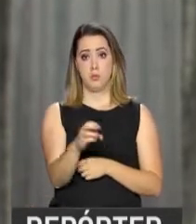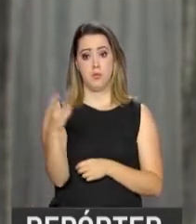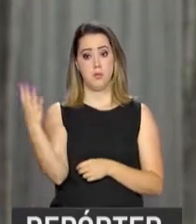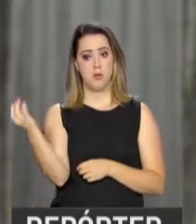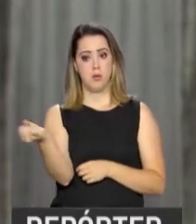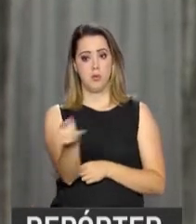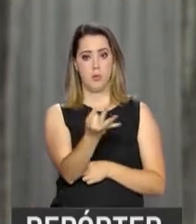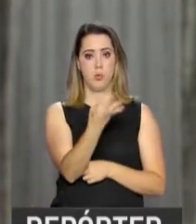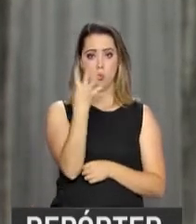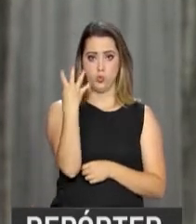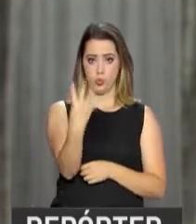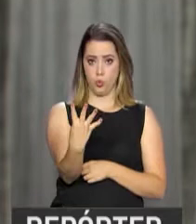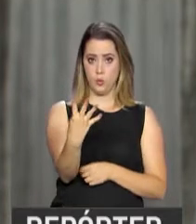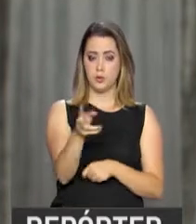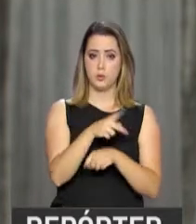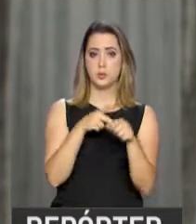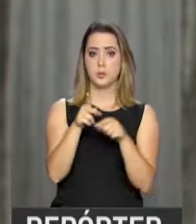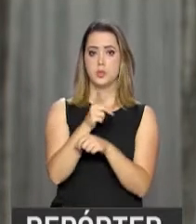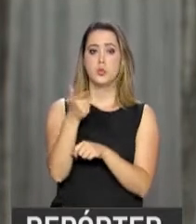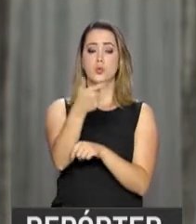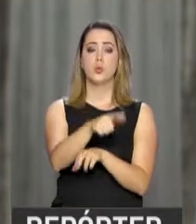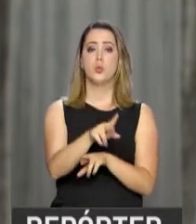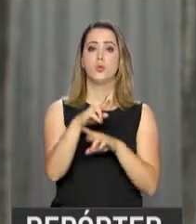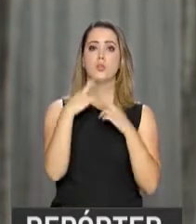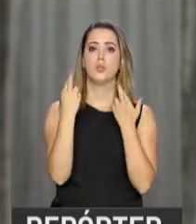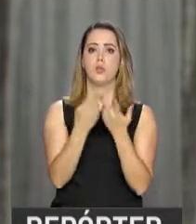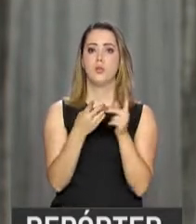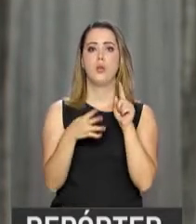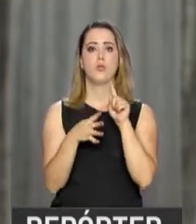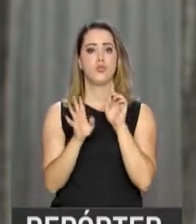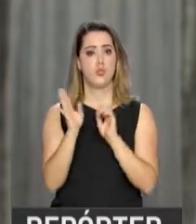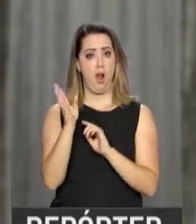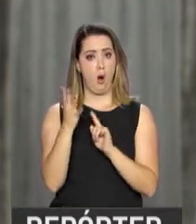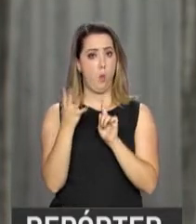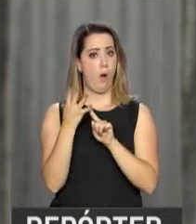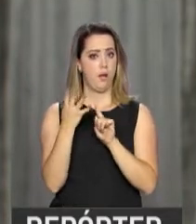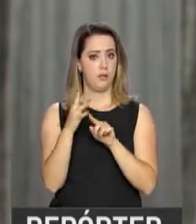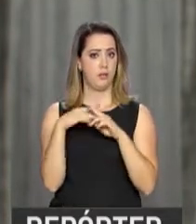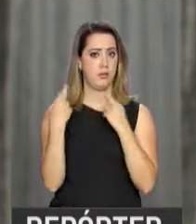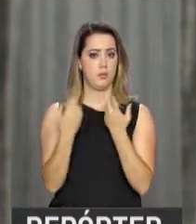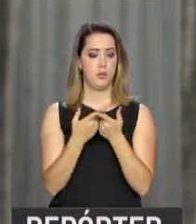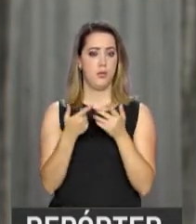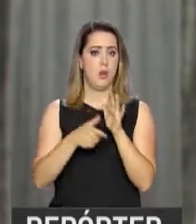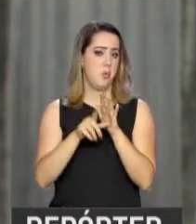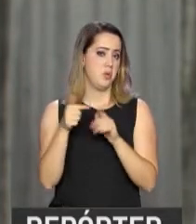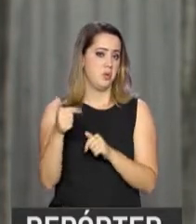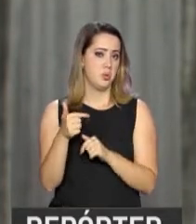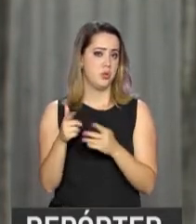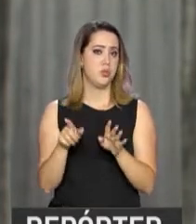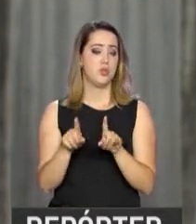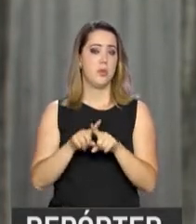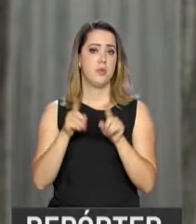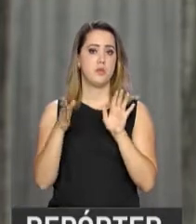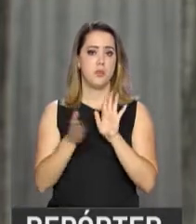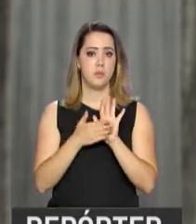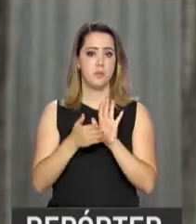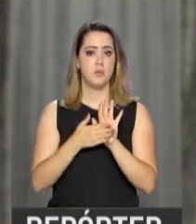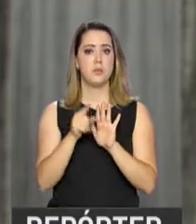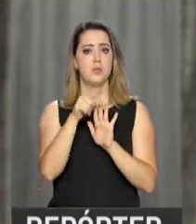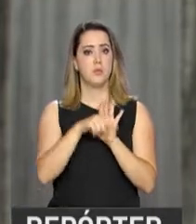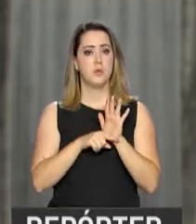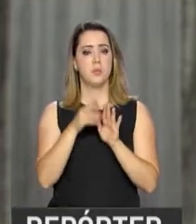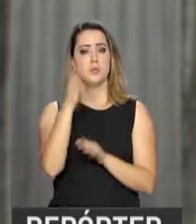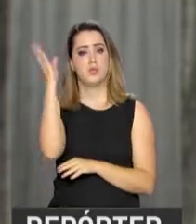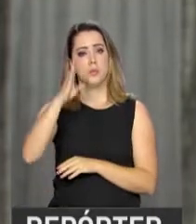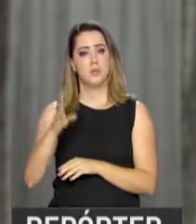mais uma vez será a quarta reunião entre eles uma agenda que até o ano passado não existia e foi proposta pelo representante brasileiro